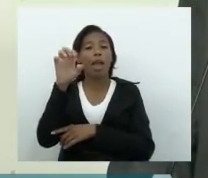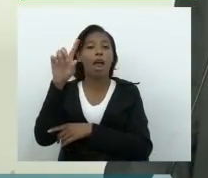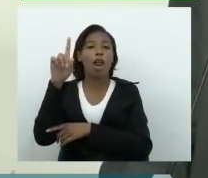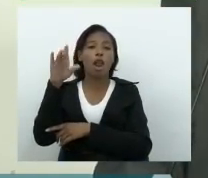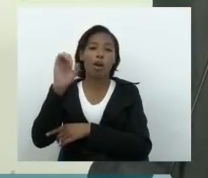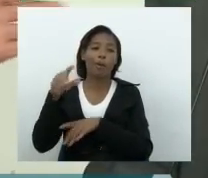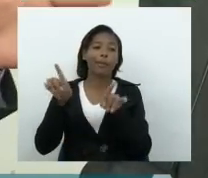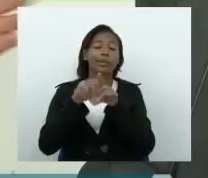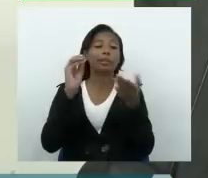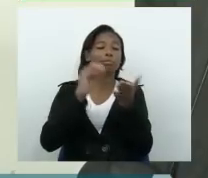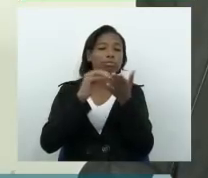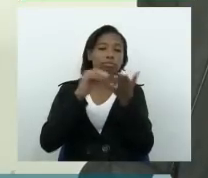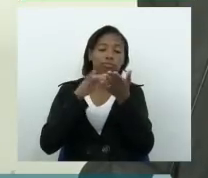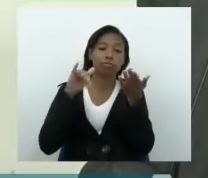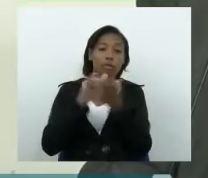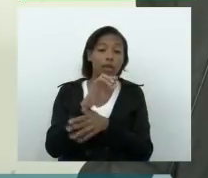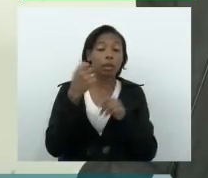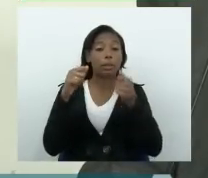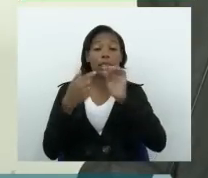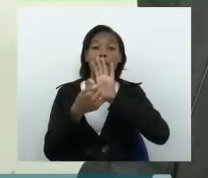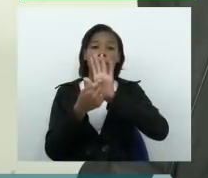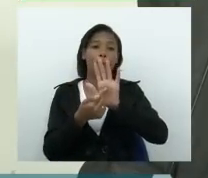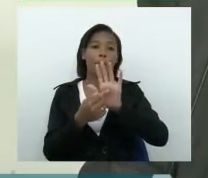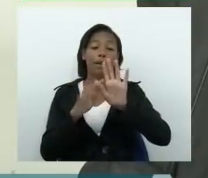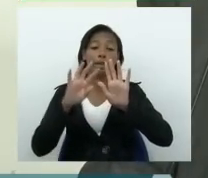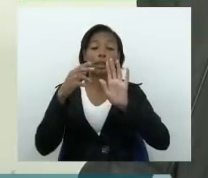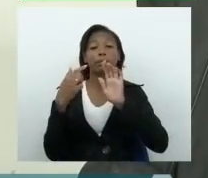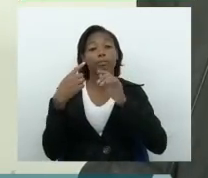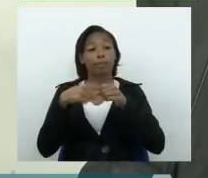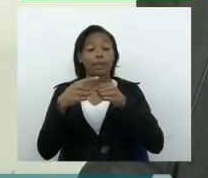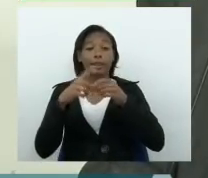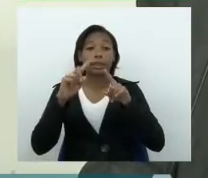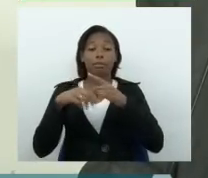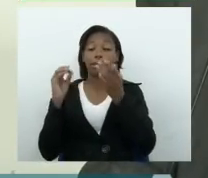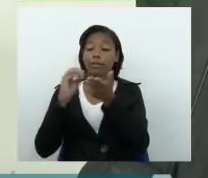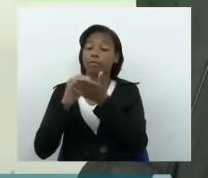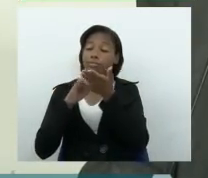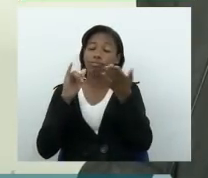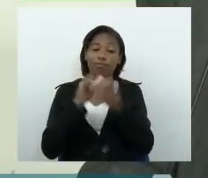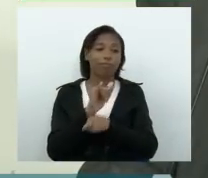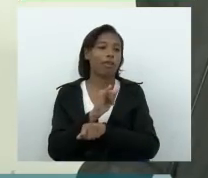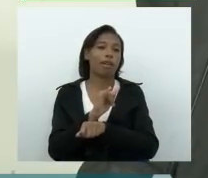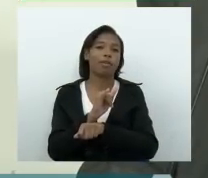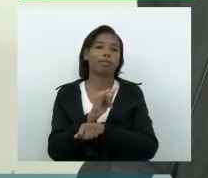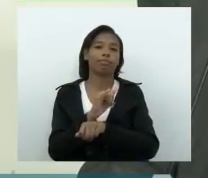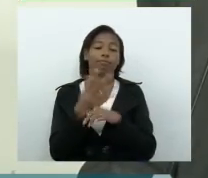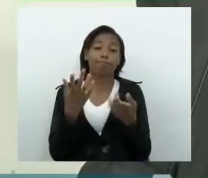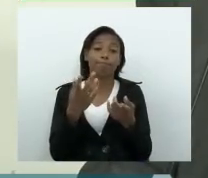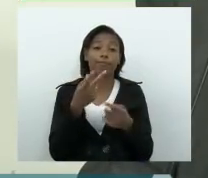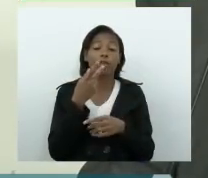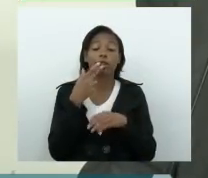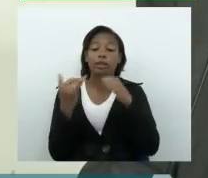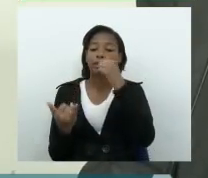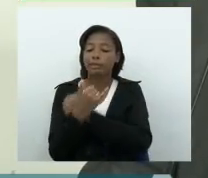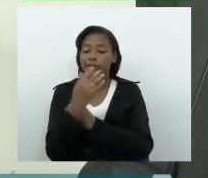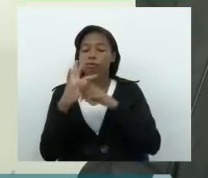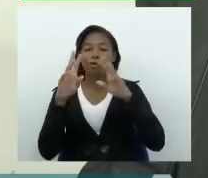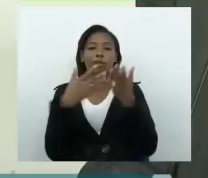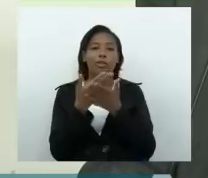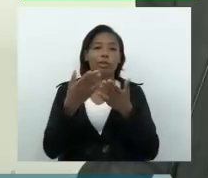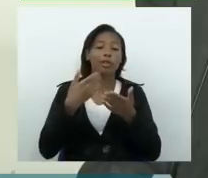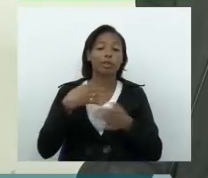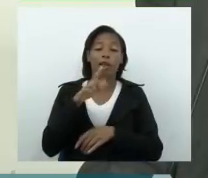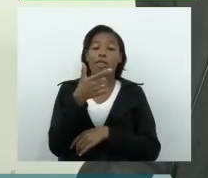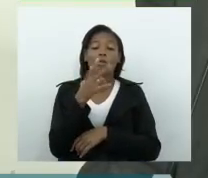que teriam que mostrar o que eles pensam para a cidade, mas se furtaram desse direito e deixaram a gente